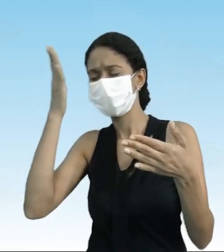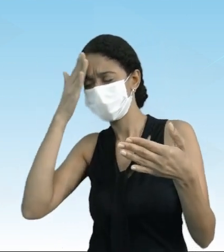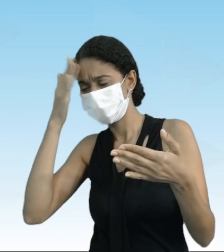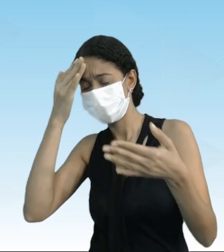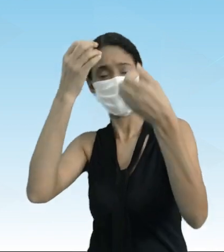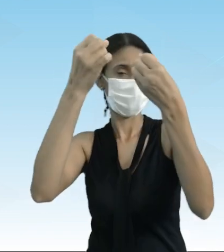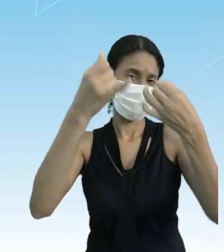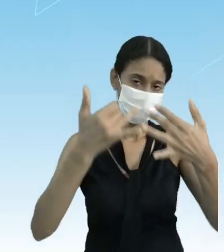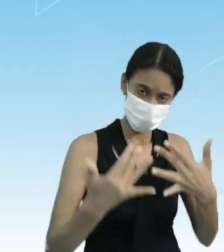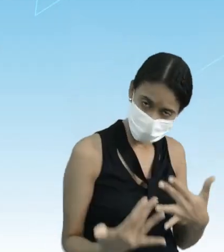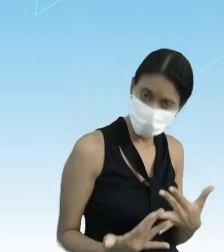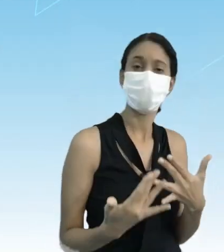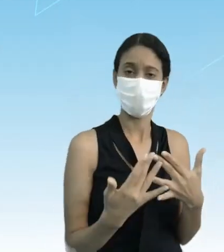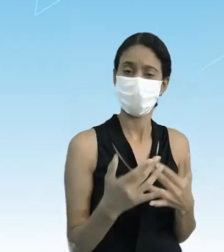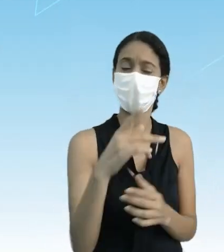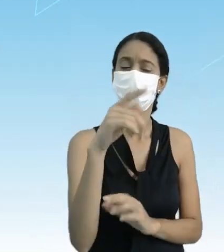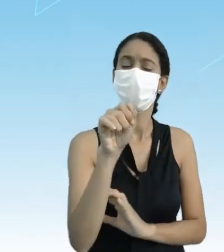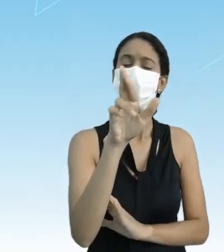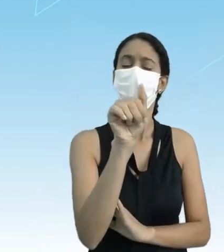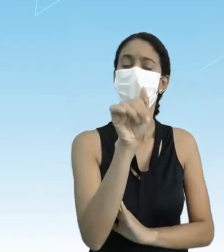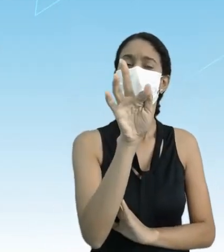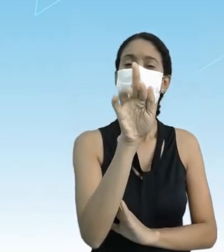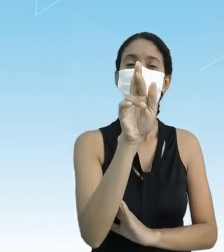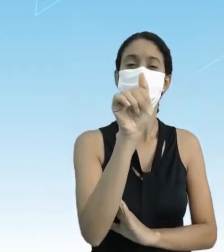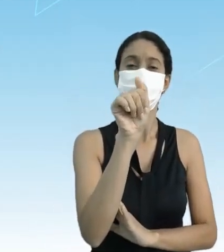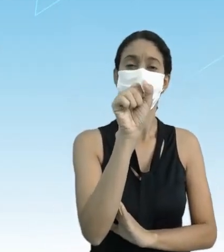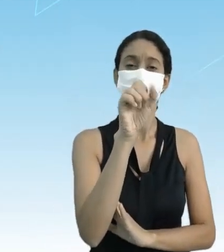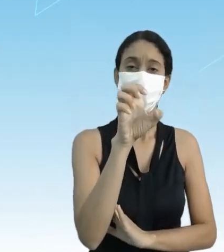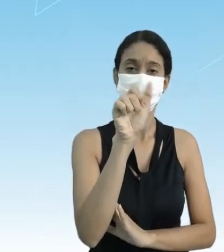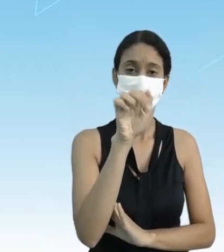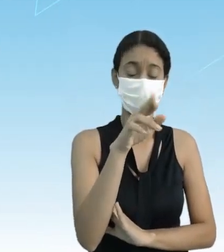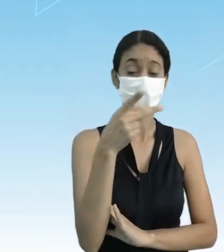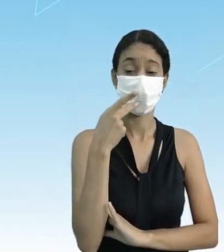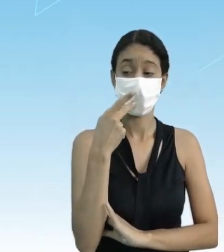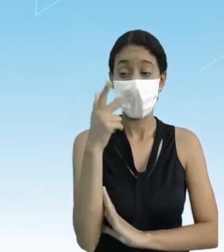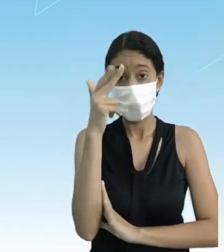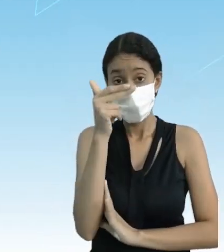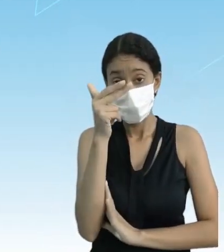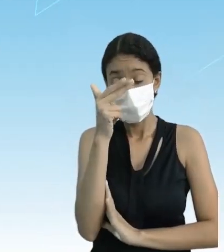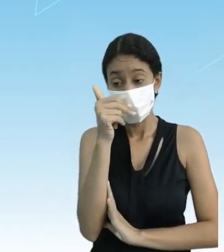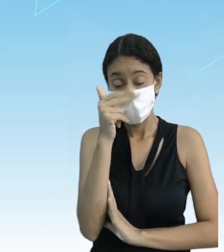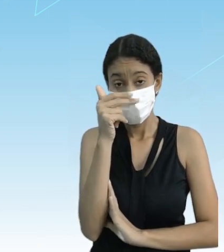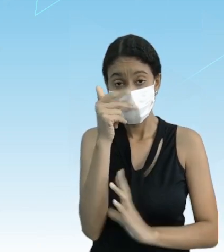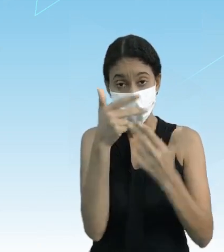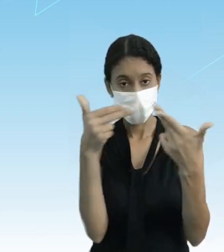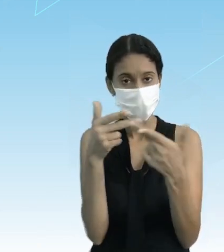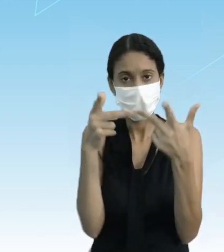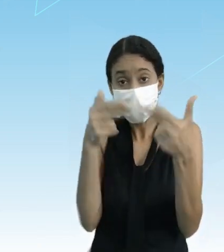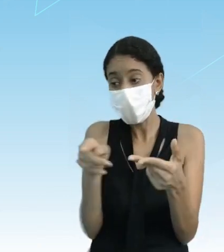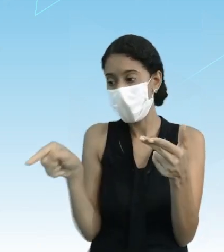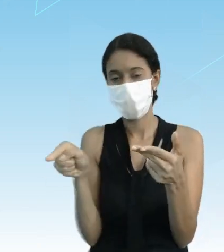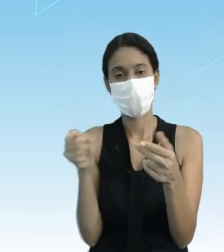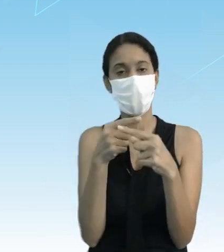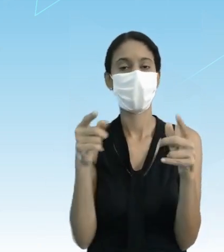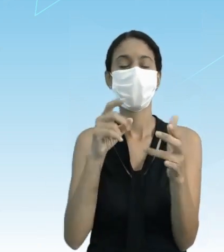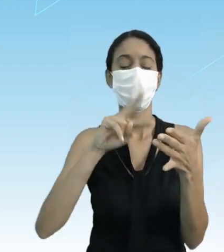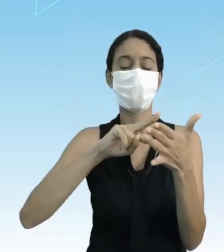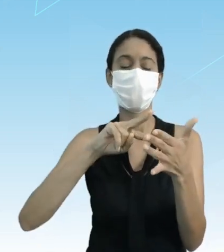de toda a fala. Devemos manter a mensagem, mesmo que em outras palavras. Olha aí, a